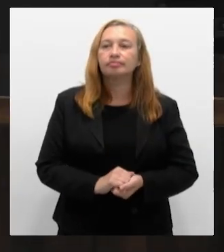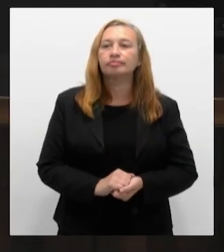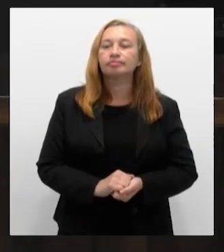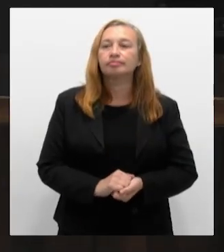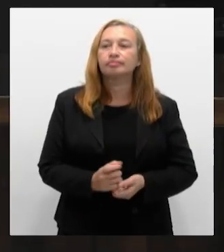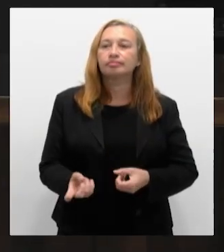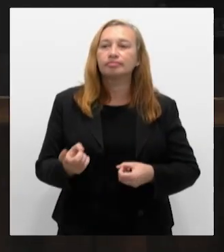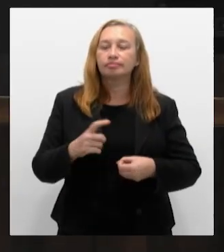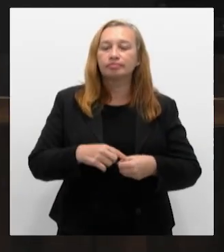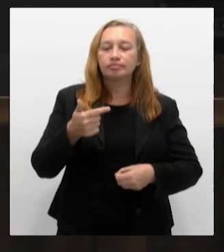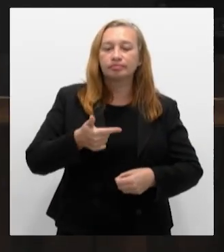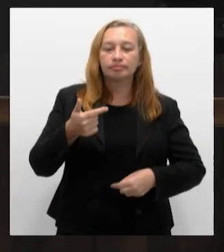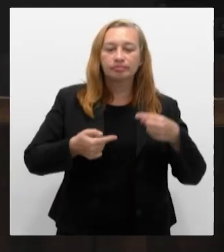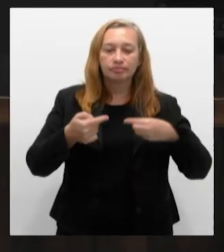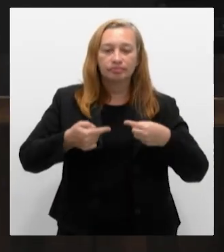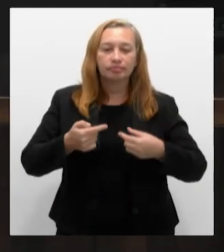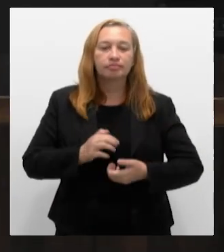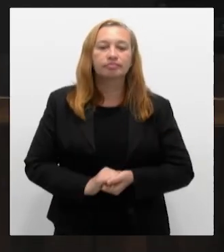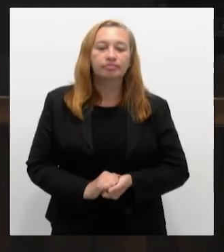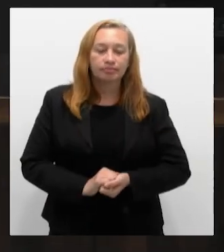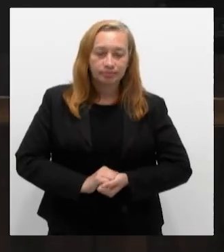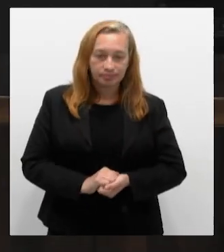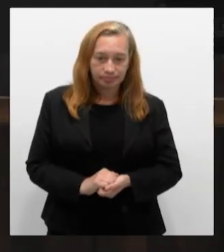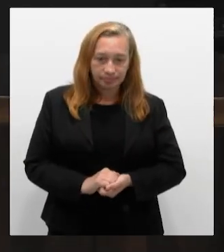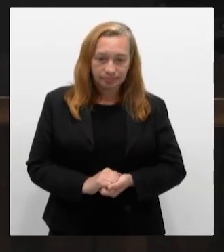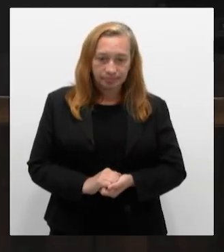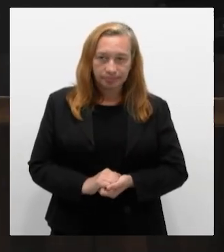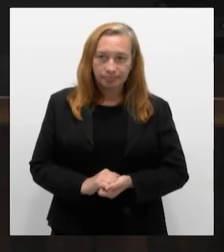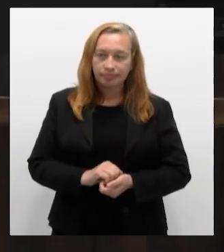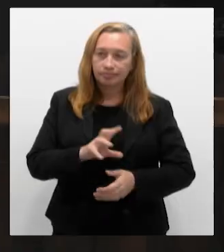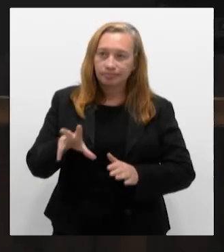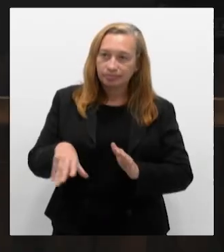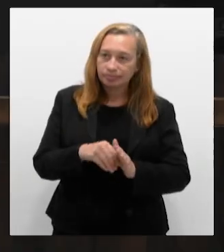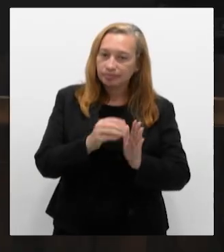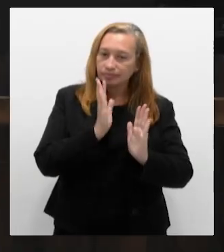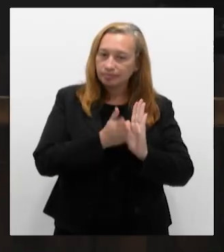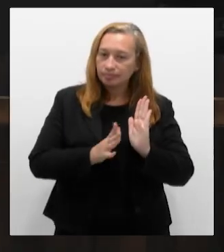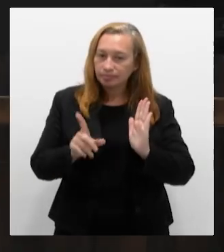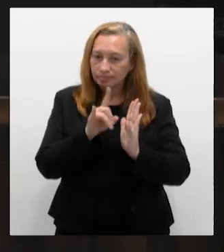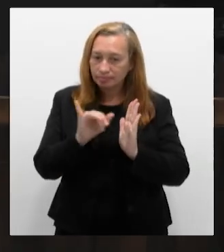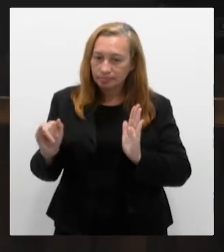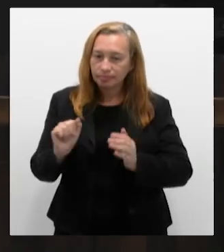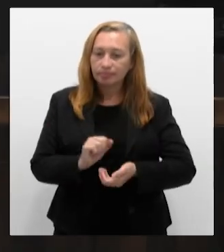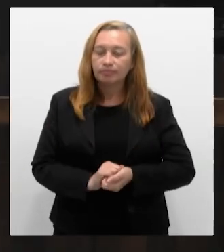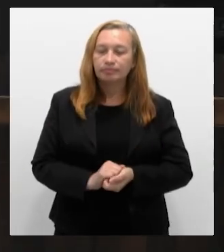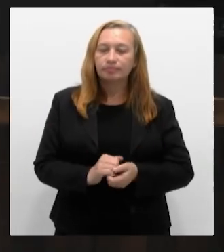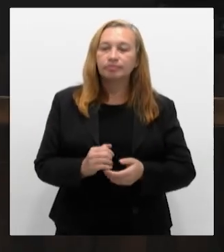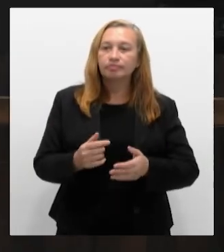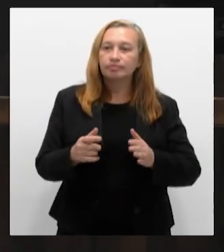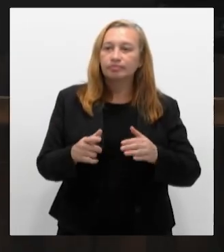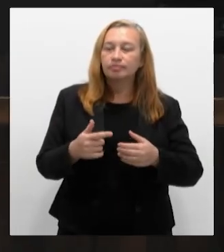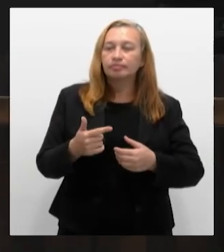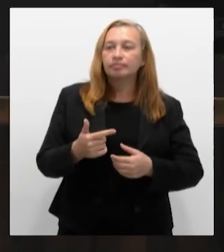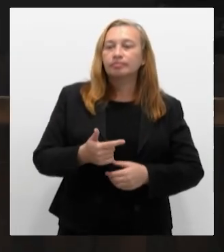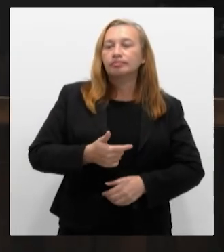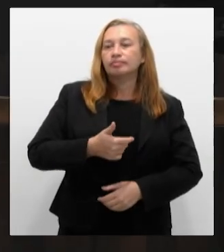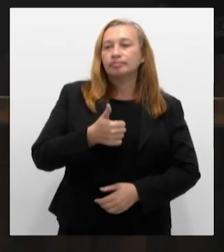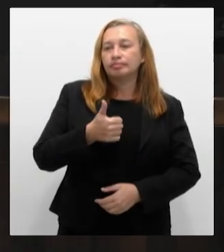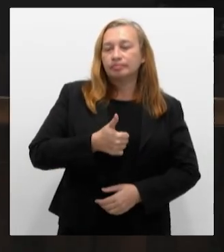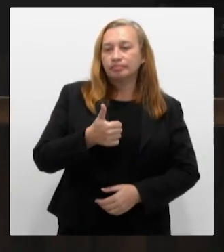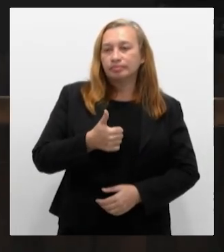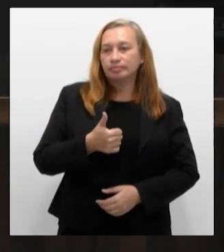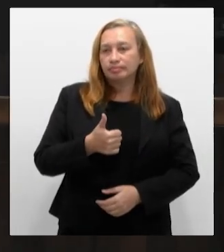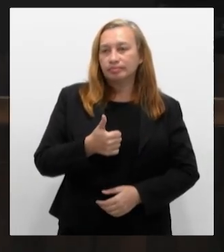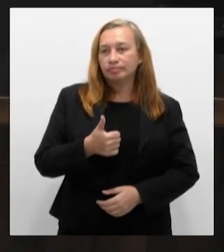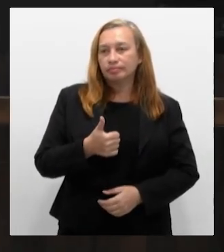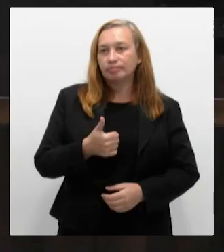do vencido para a segunda discussão. Incluídos na ordem do dia, de acordo com o parágrafo 1º do artigo